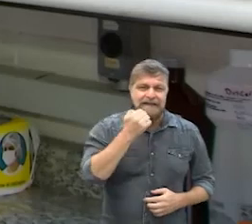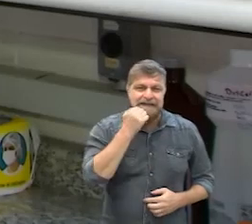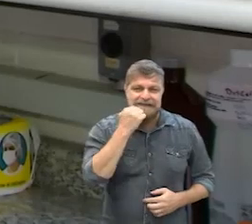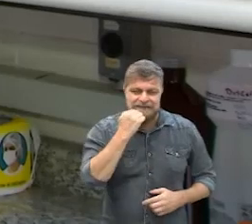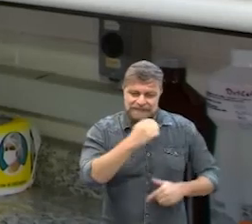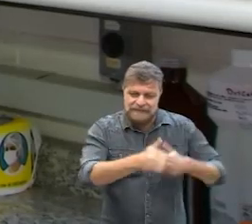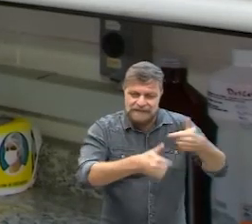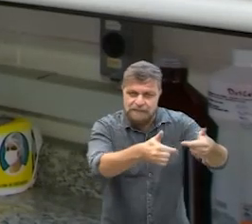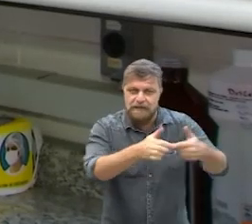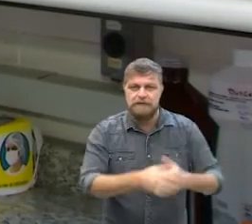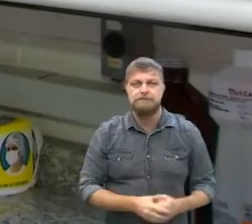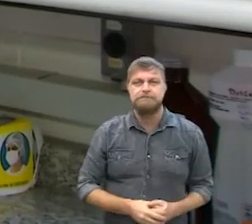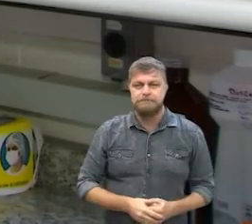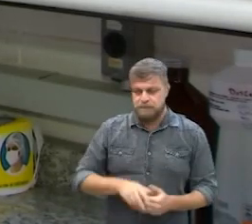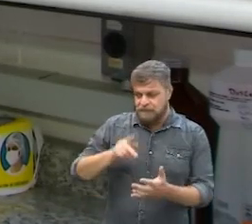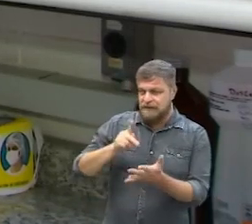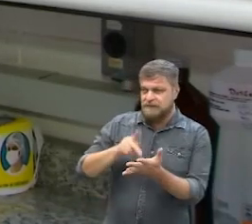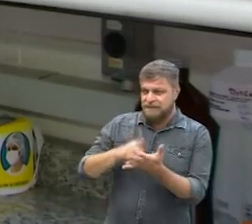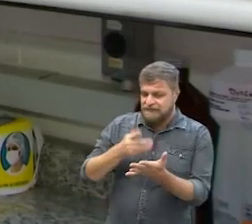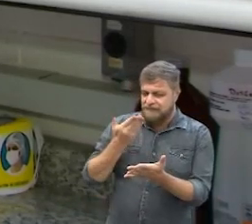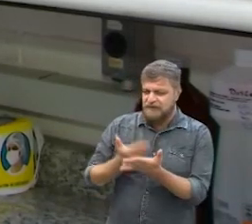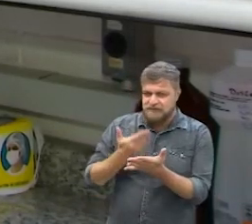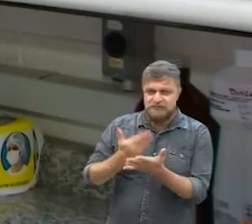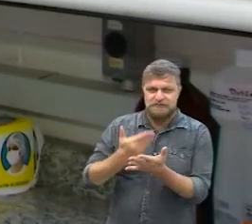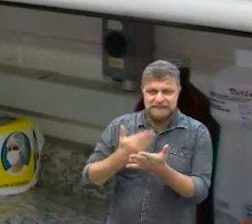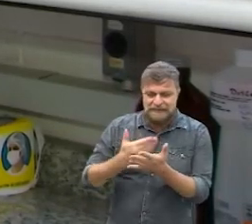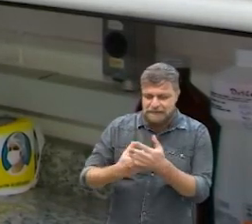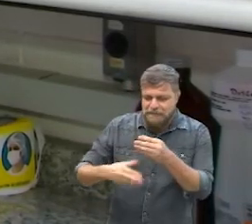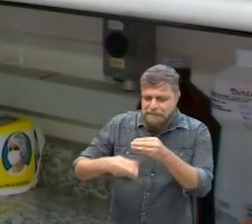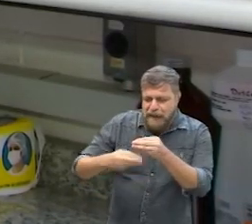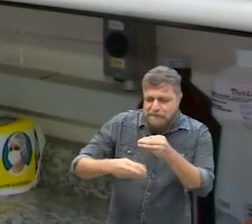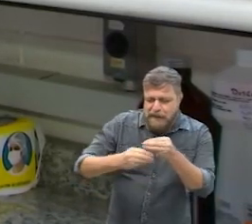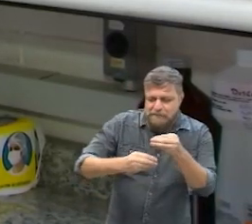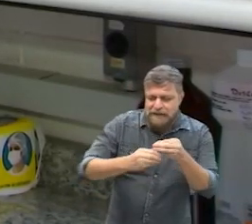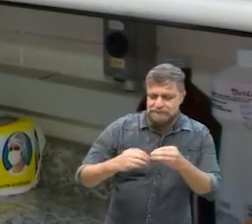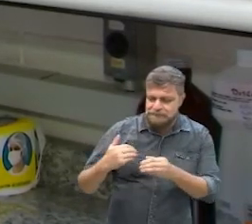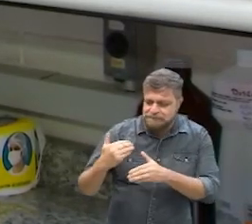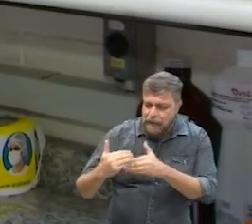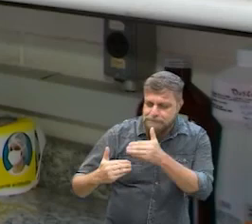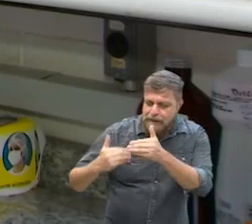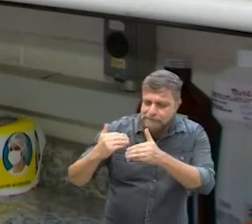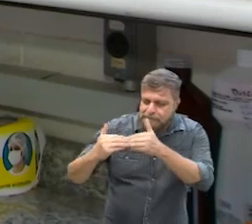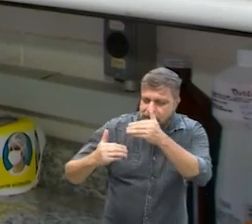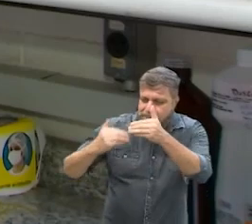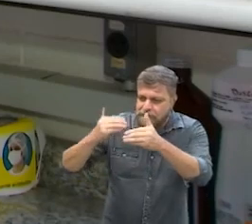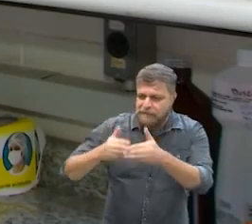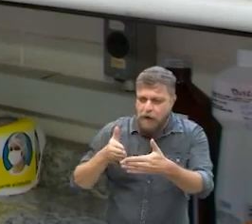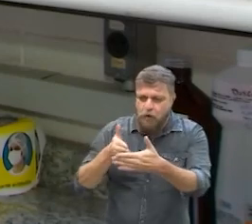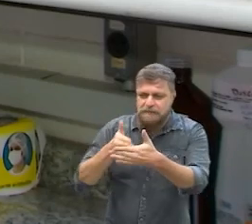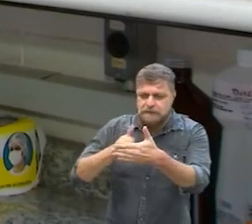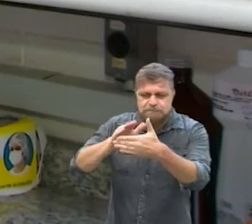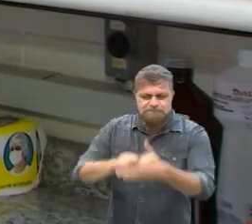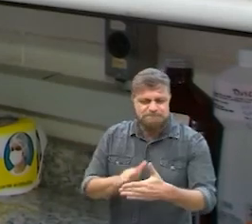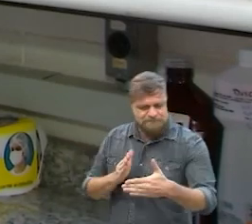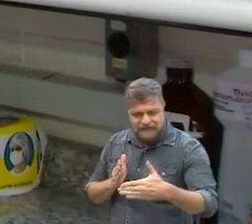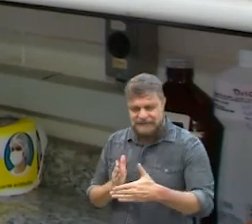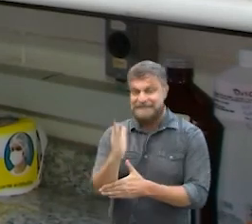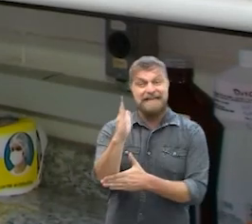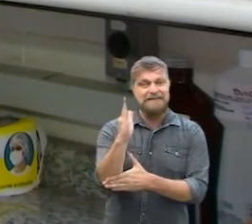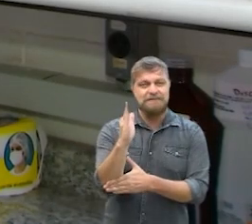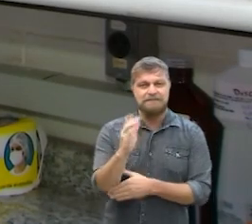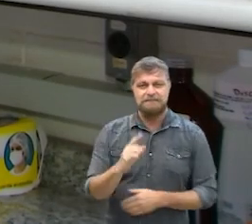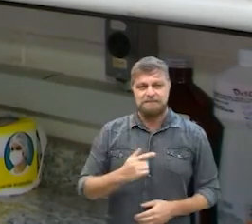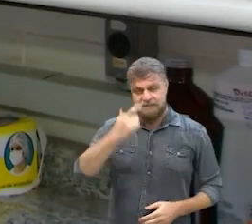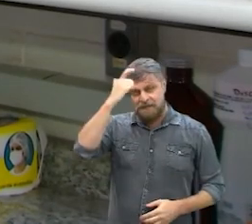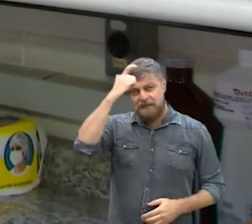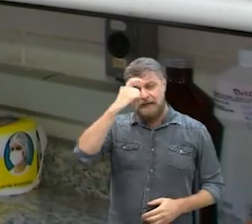dia. E de fato, de estudo em estudo, eu fui realmente conseguindo, vencer os obstáculos, até